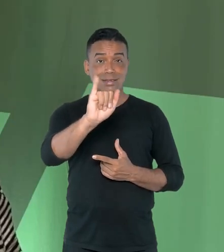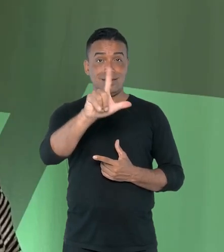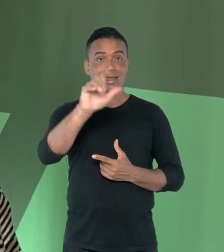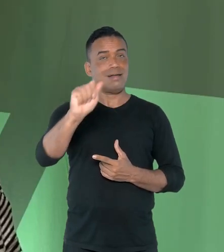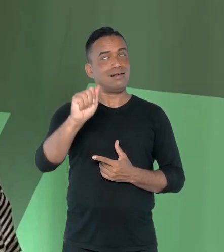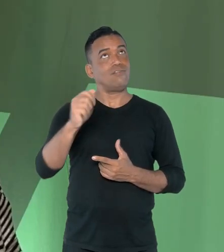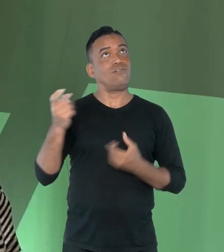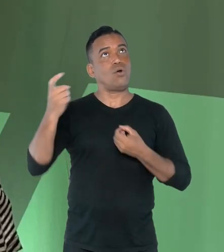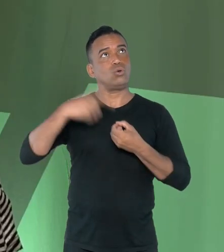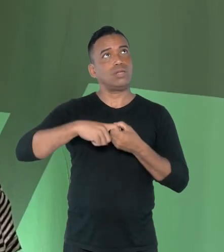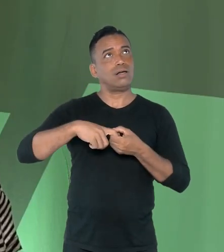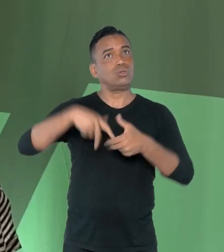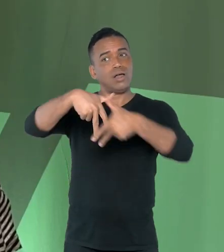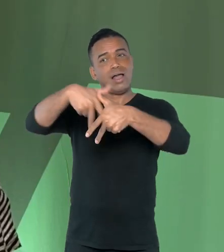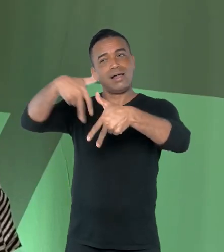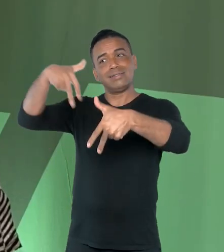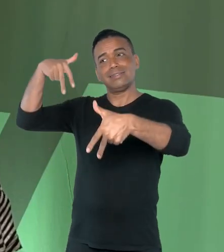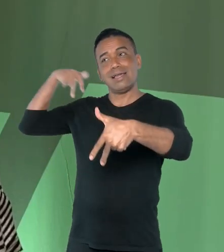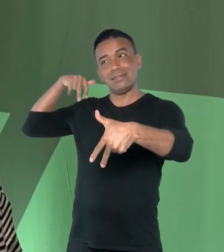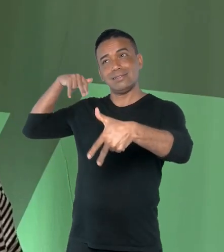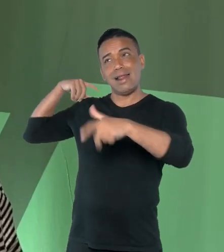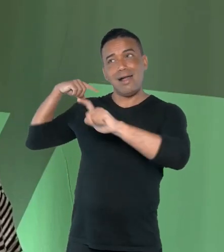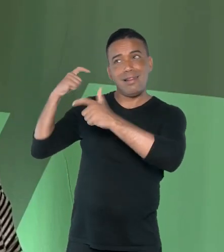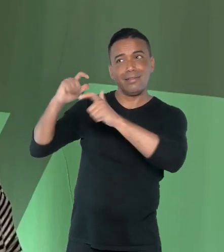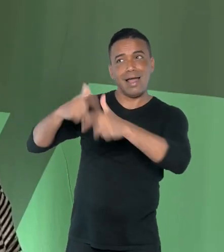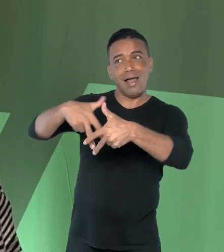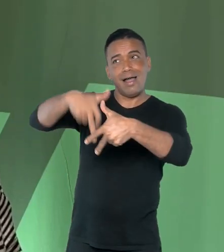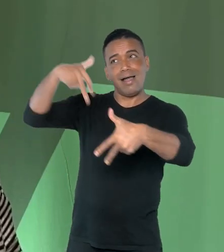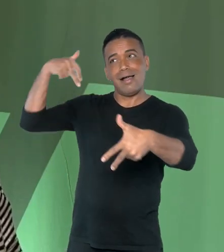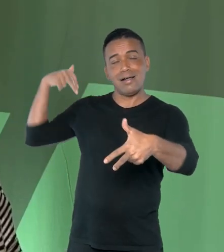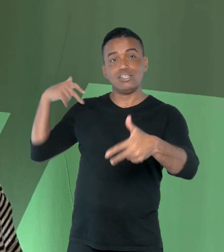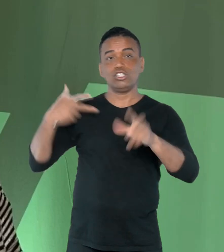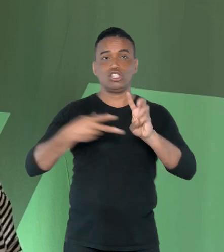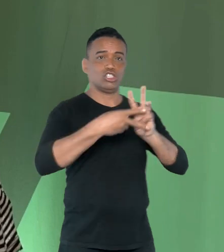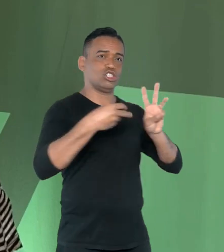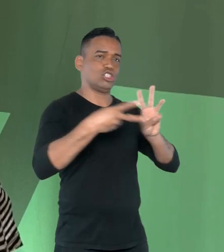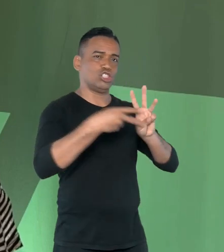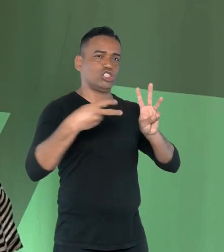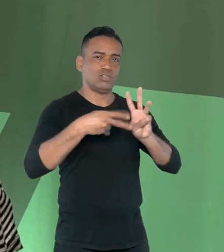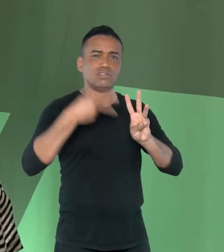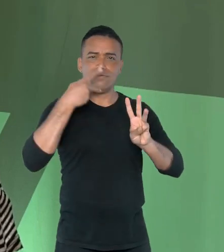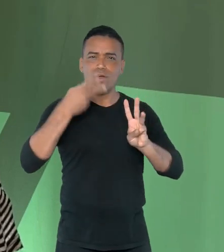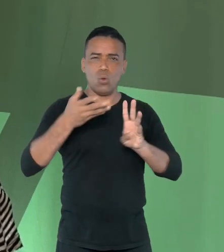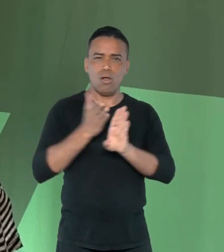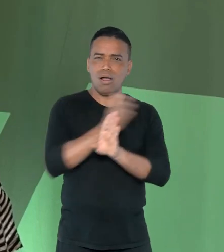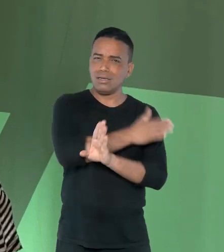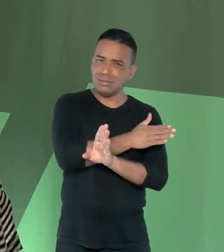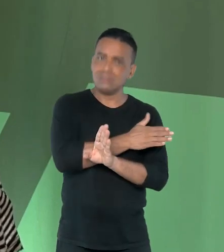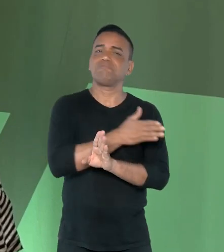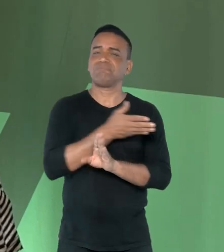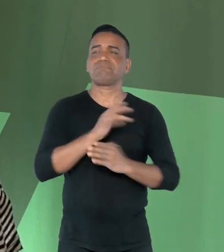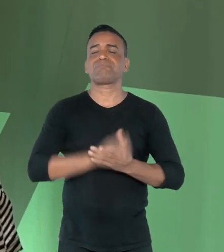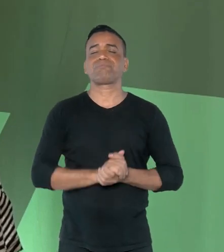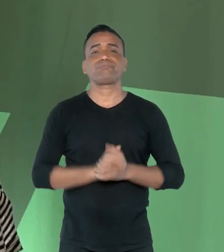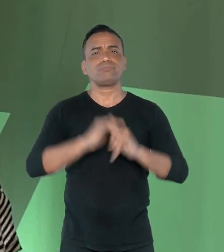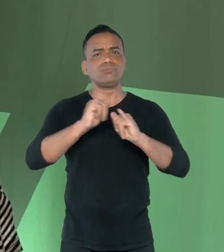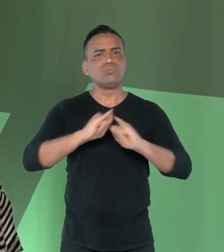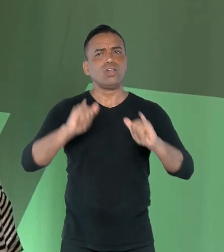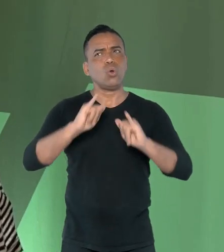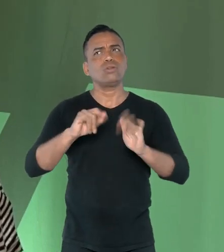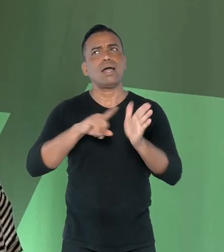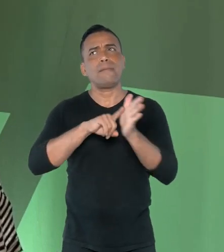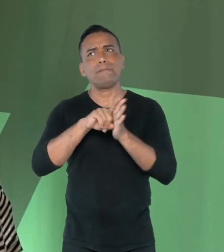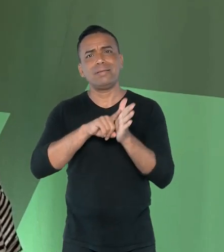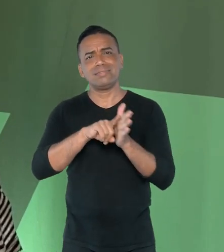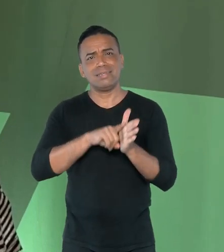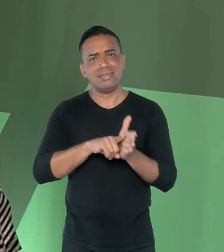ancestralidade indígena, você já falou aqui no início do programa a respeito disso. Vamos contar sobre essa